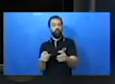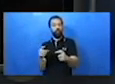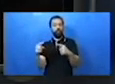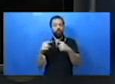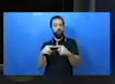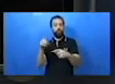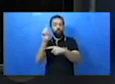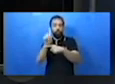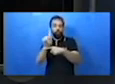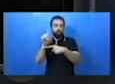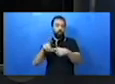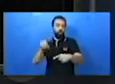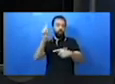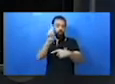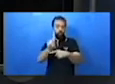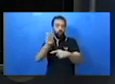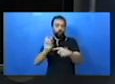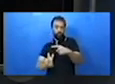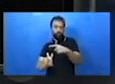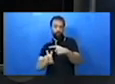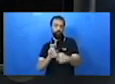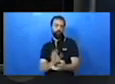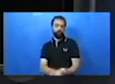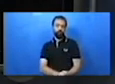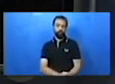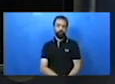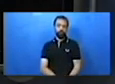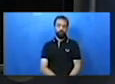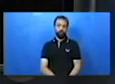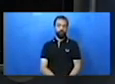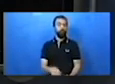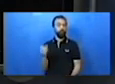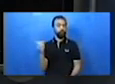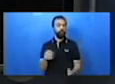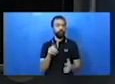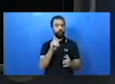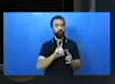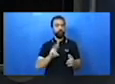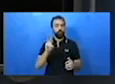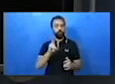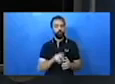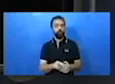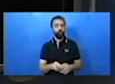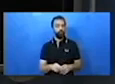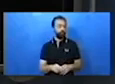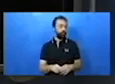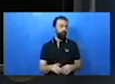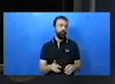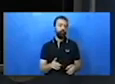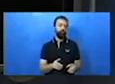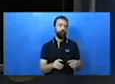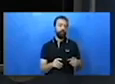Eu dividi por 5 e peguei uma parte. Olha aqui, ó, o nosso desenho. 5 grupos e eu